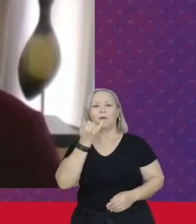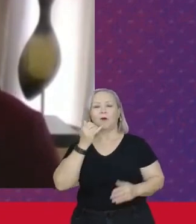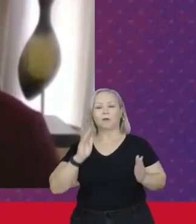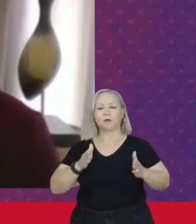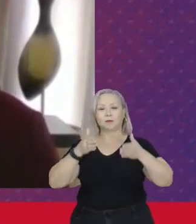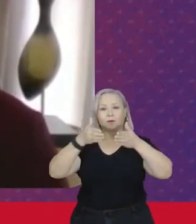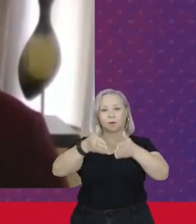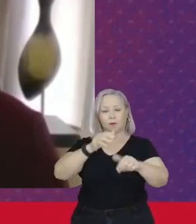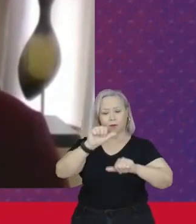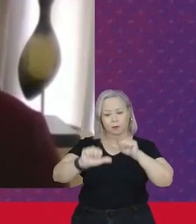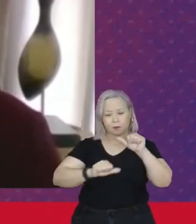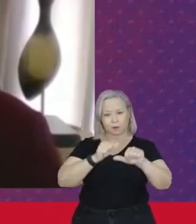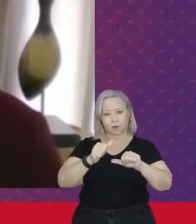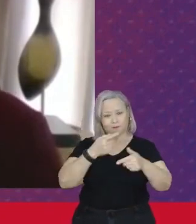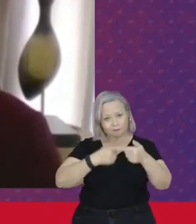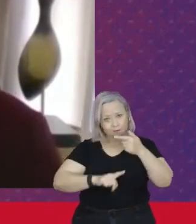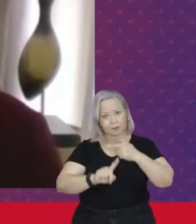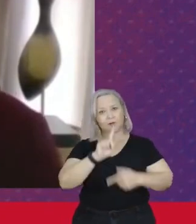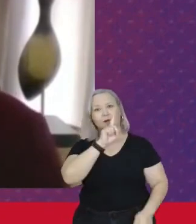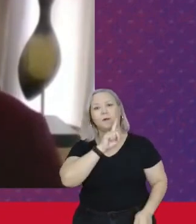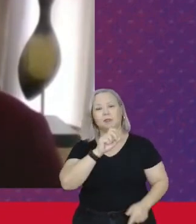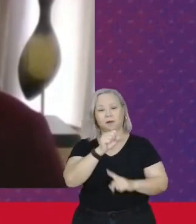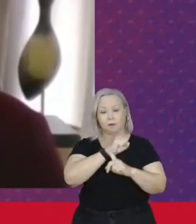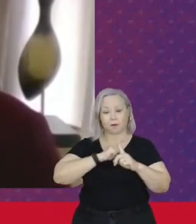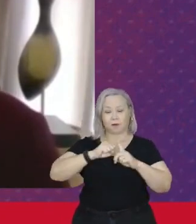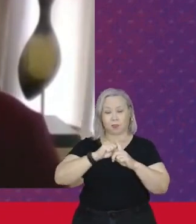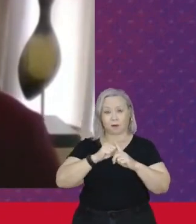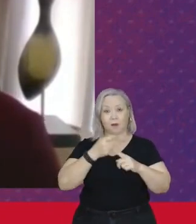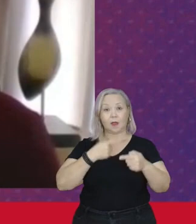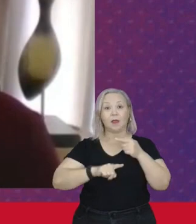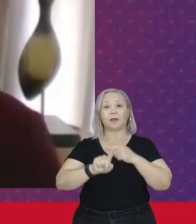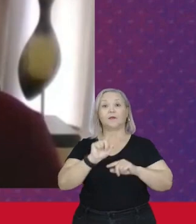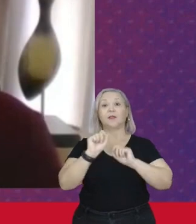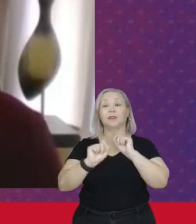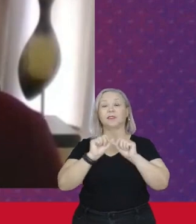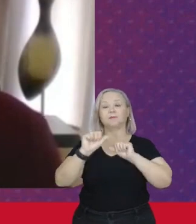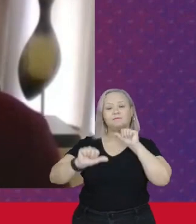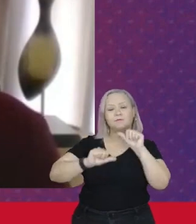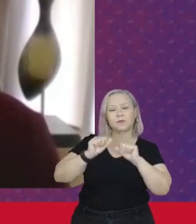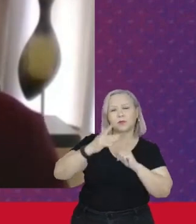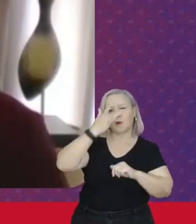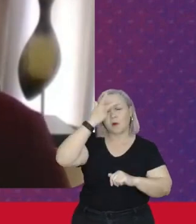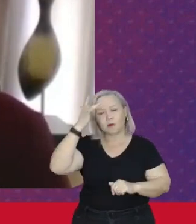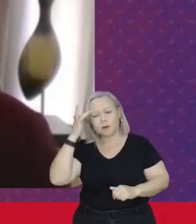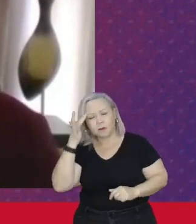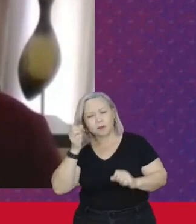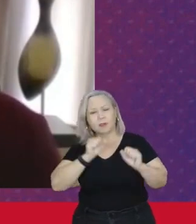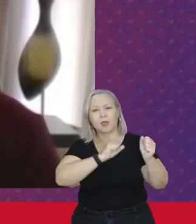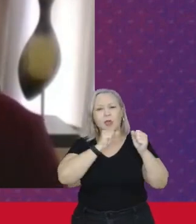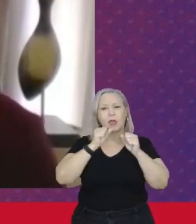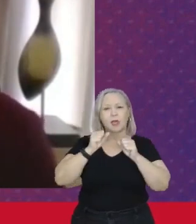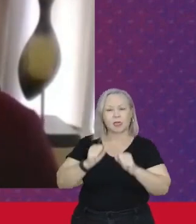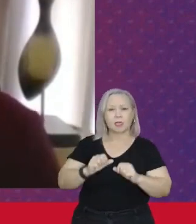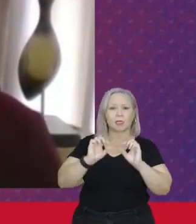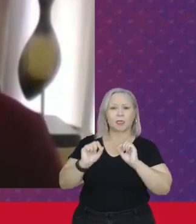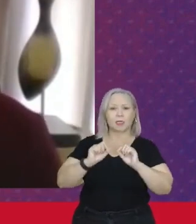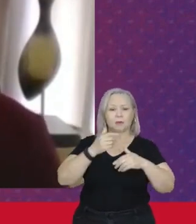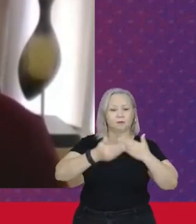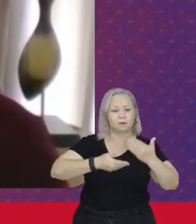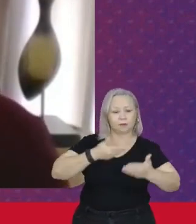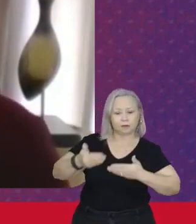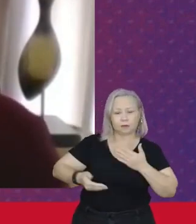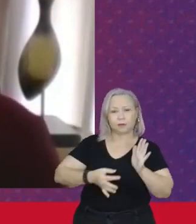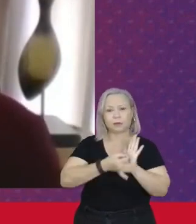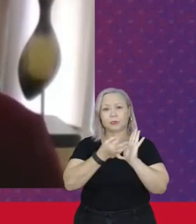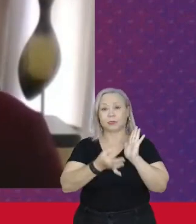da transformação social. É através dela que a gente transforma as pessoas, que a gente problematiza, que a gente